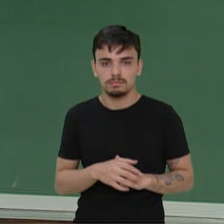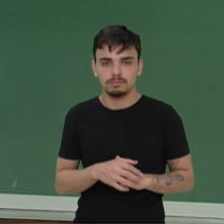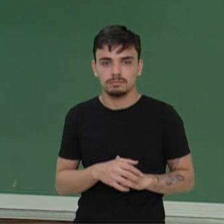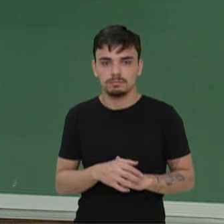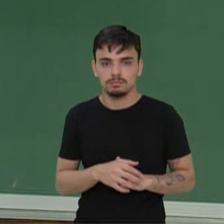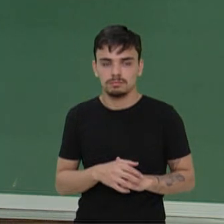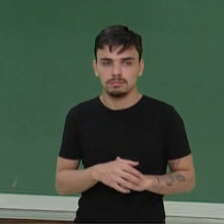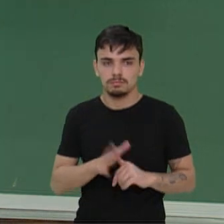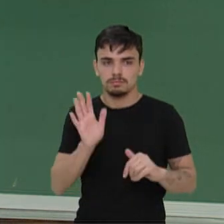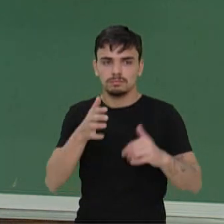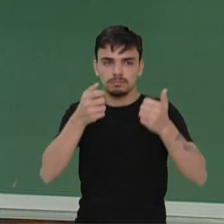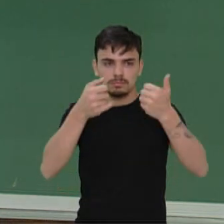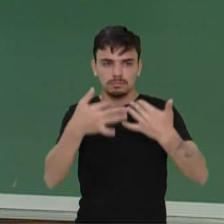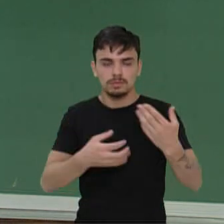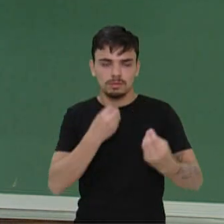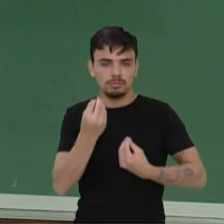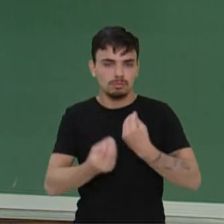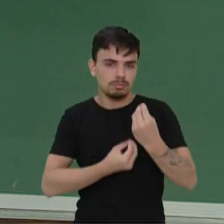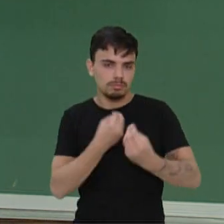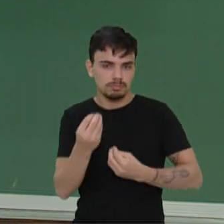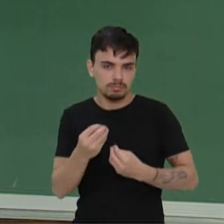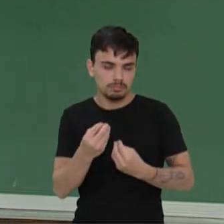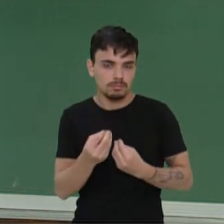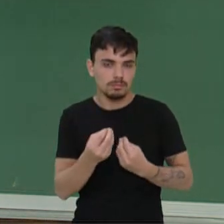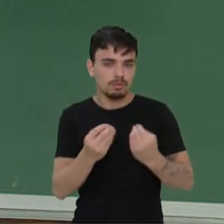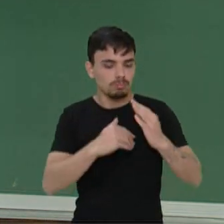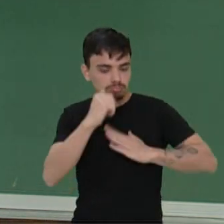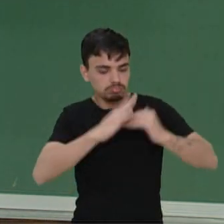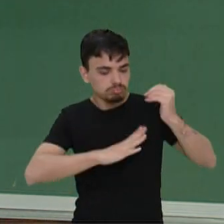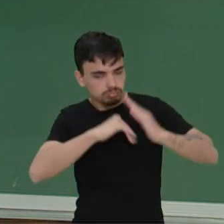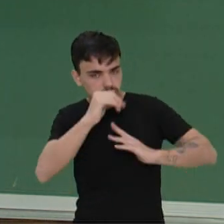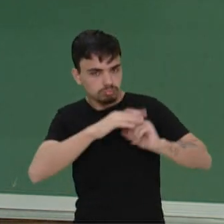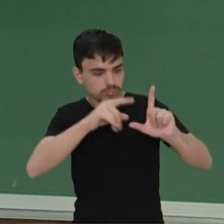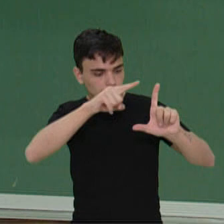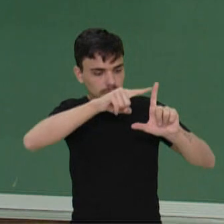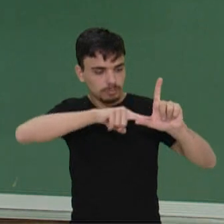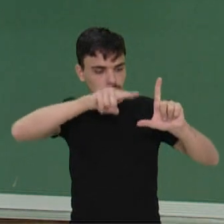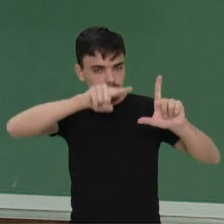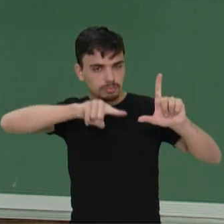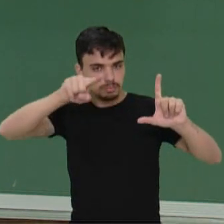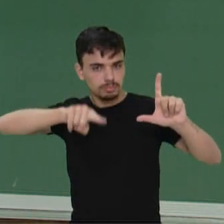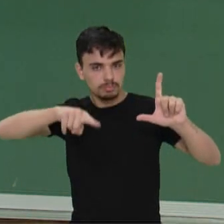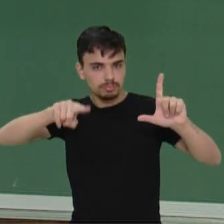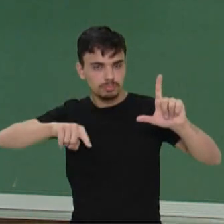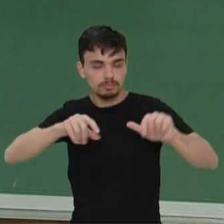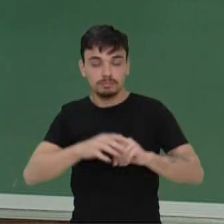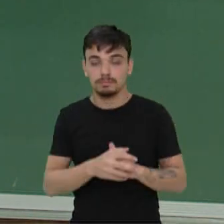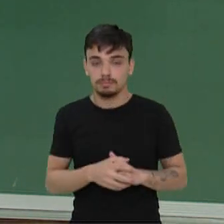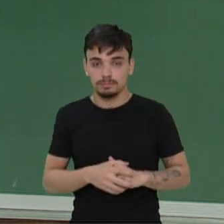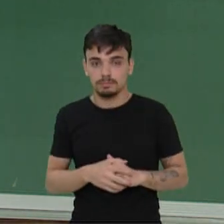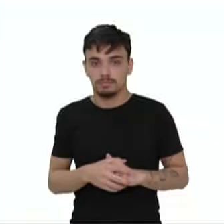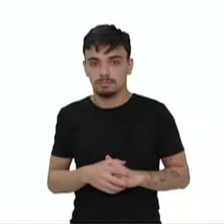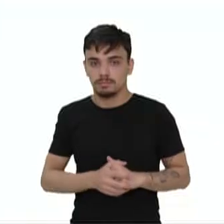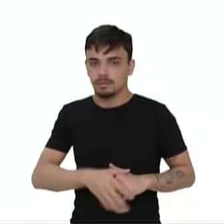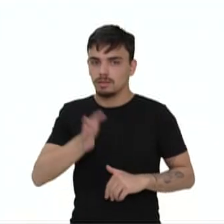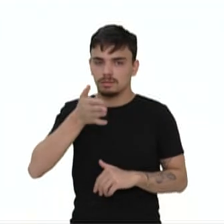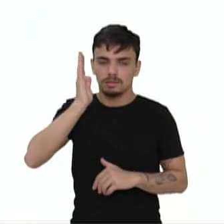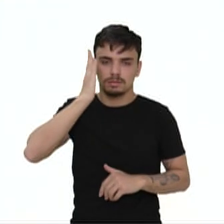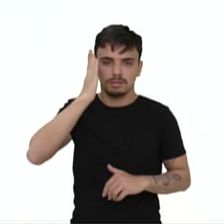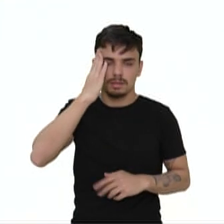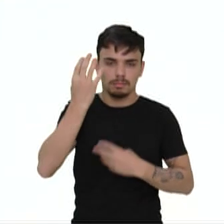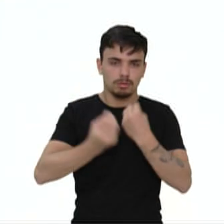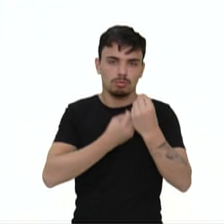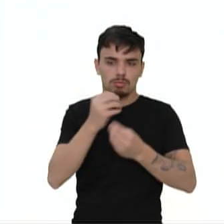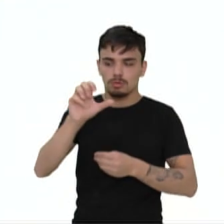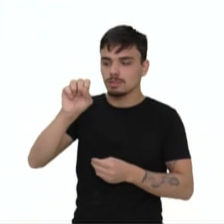Dito tudo isso, a gente consegue agora falar da construção gráfica, né? Agora que a gente já sabe da simetria,